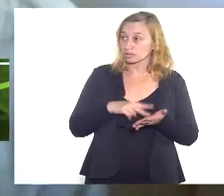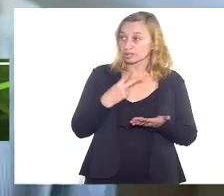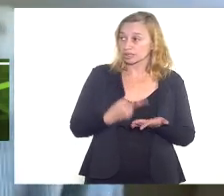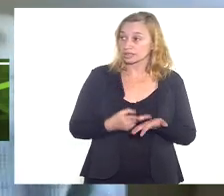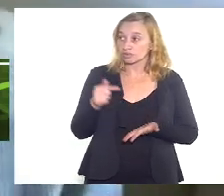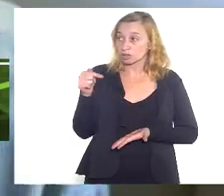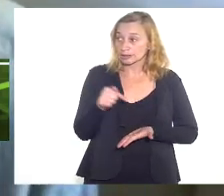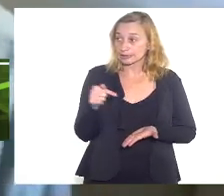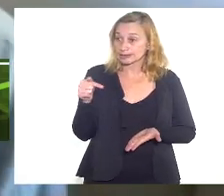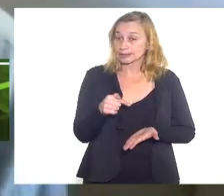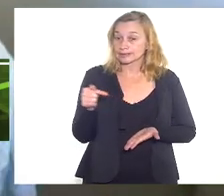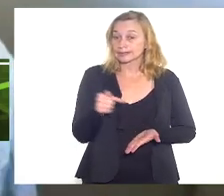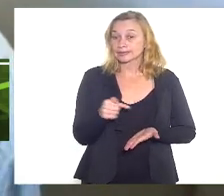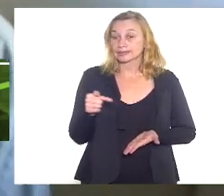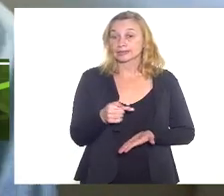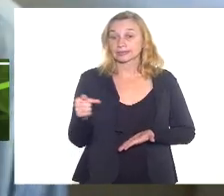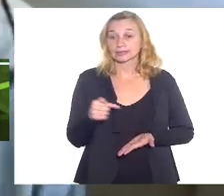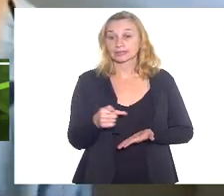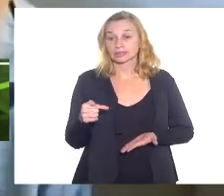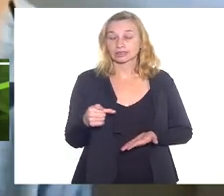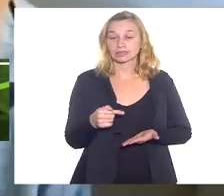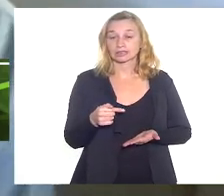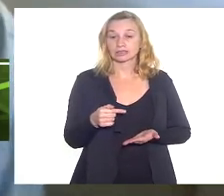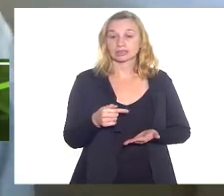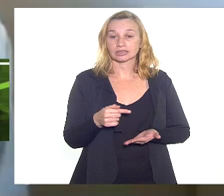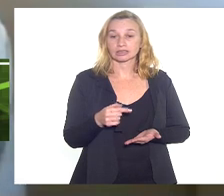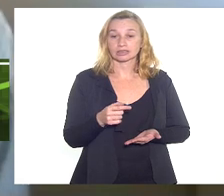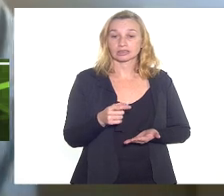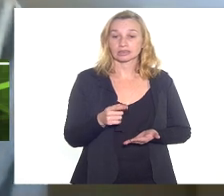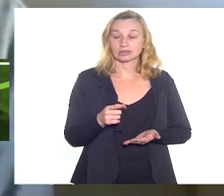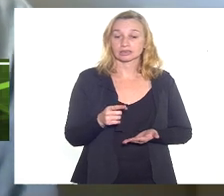aqui de mediação, né?